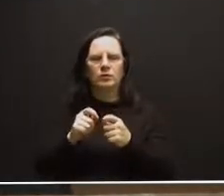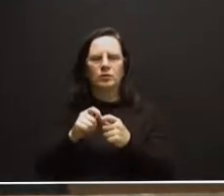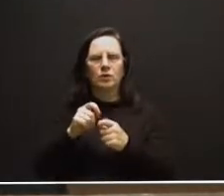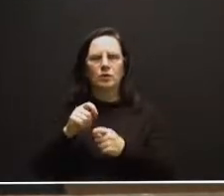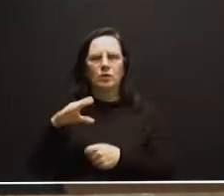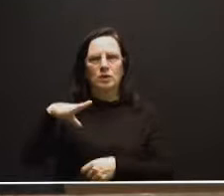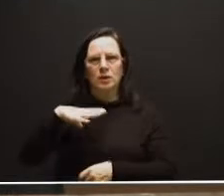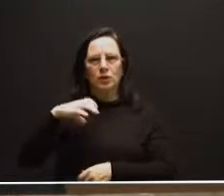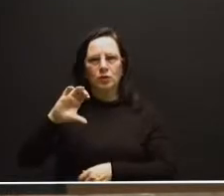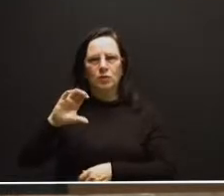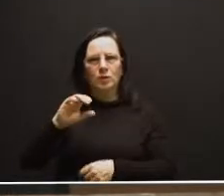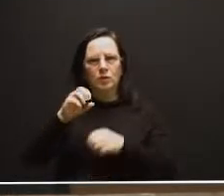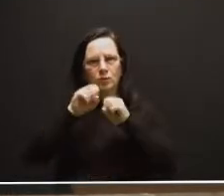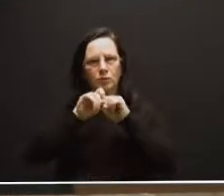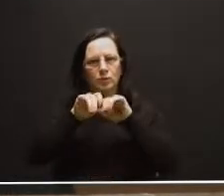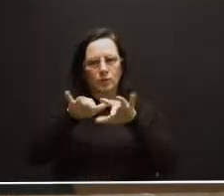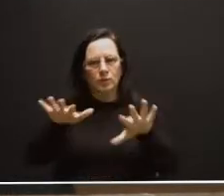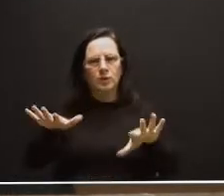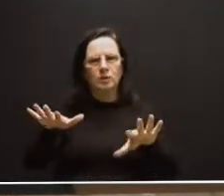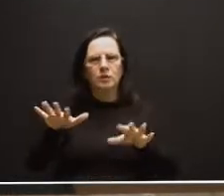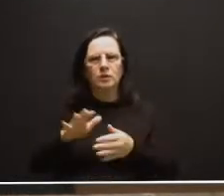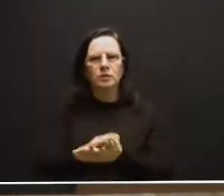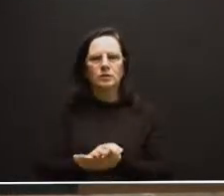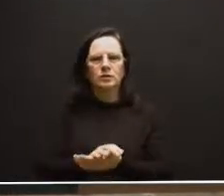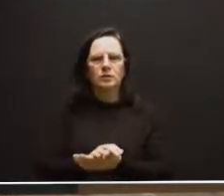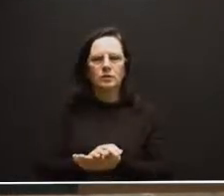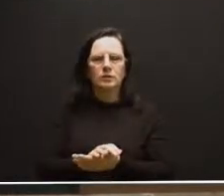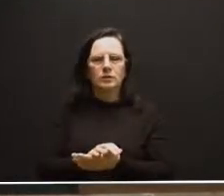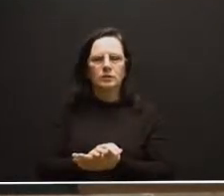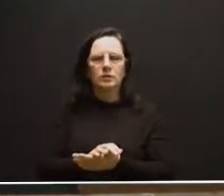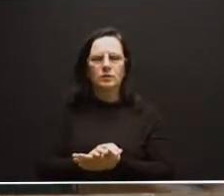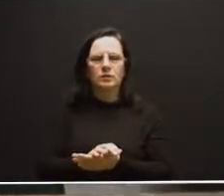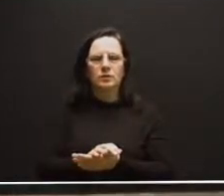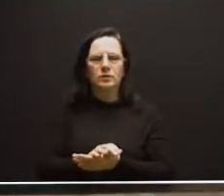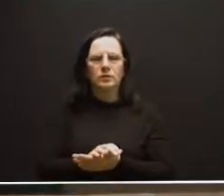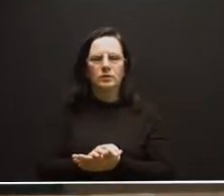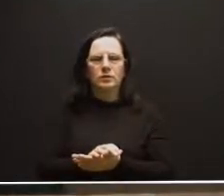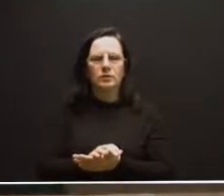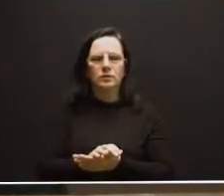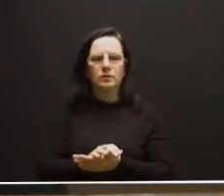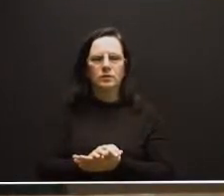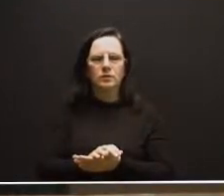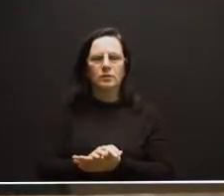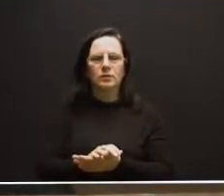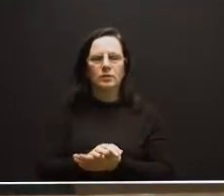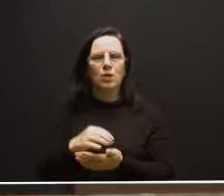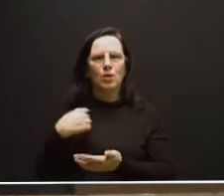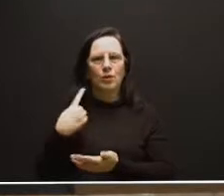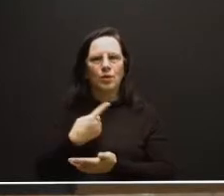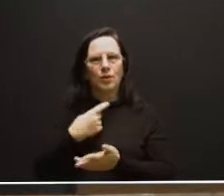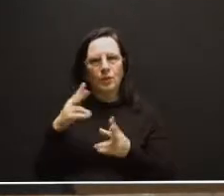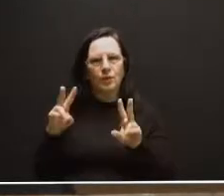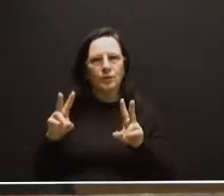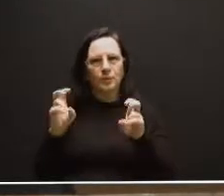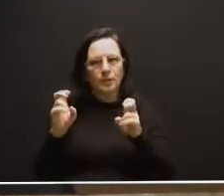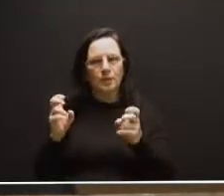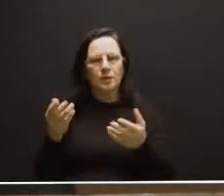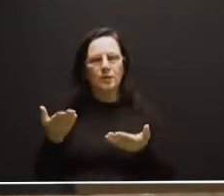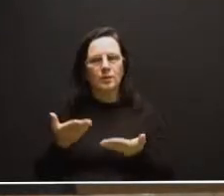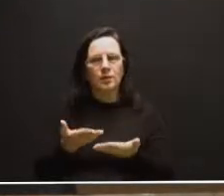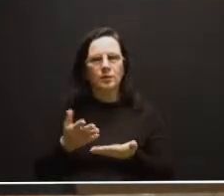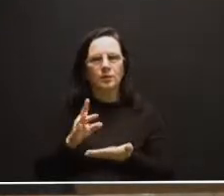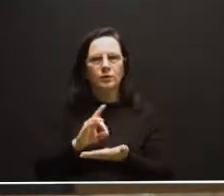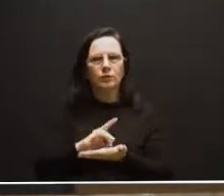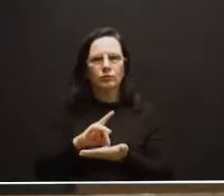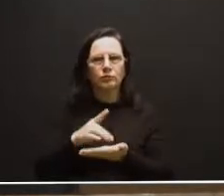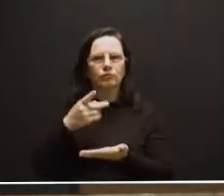da cidade isso não é rasgação de seda é a gente vê isso não é presidente não é o que dizer de uma coisa